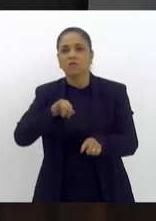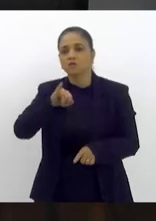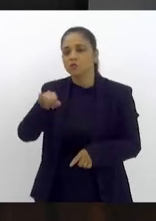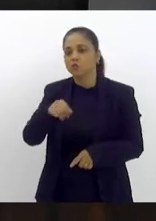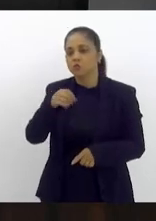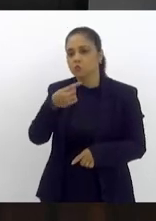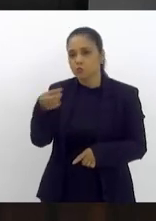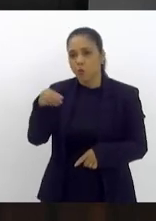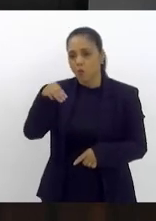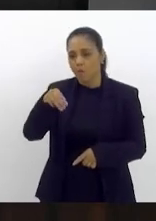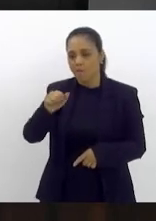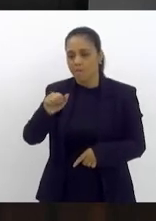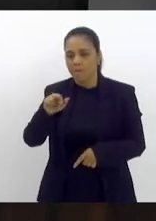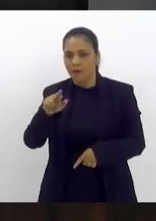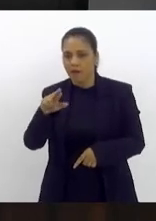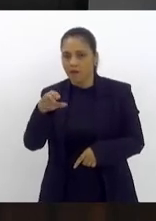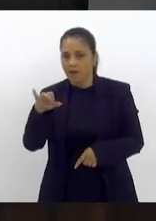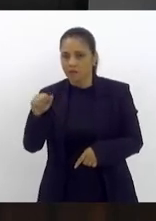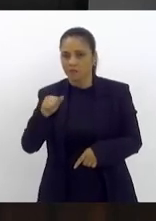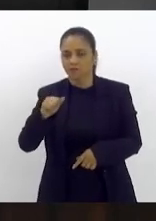né?